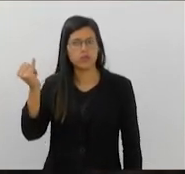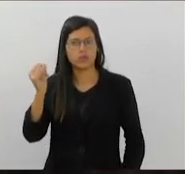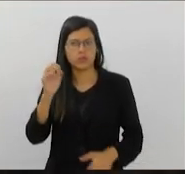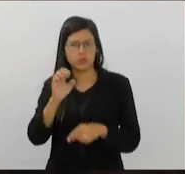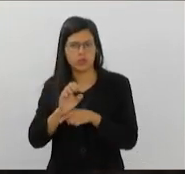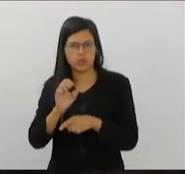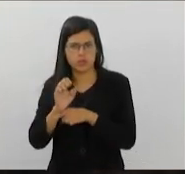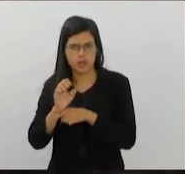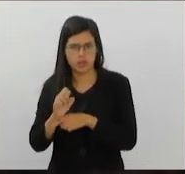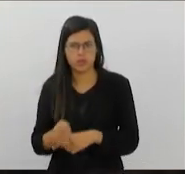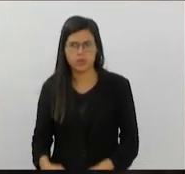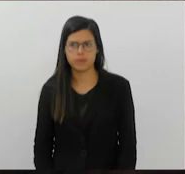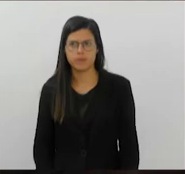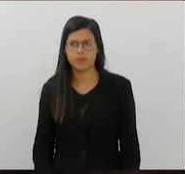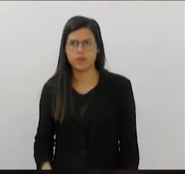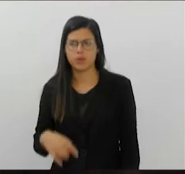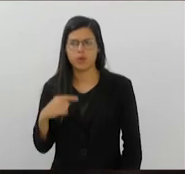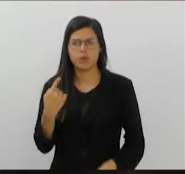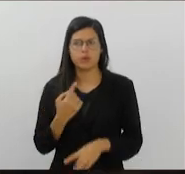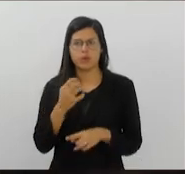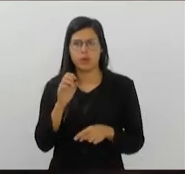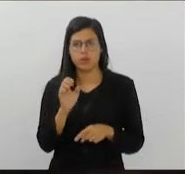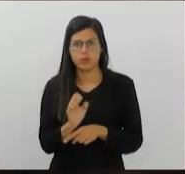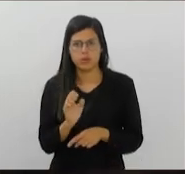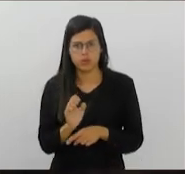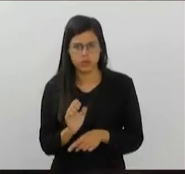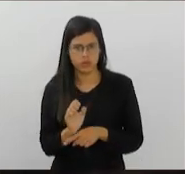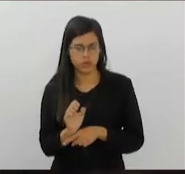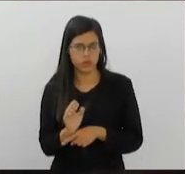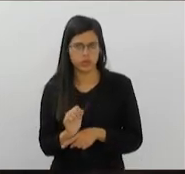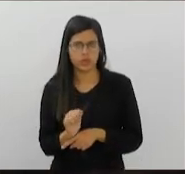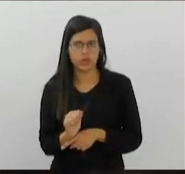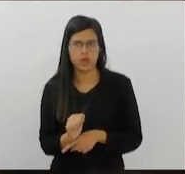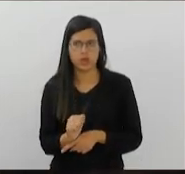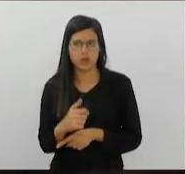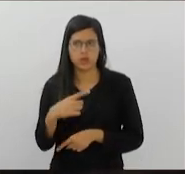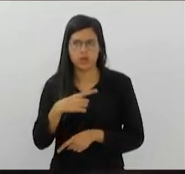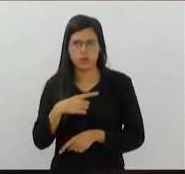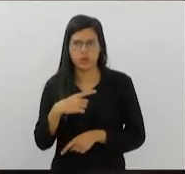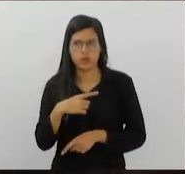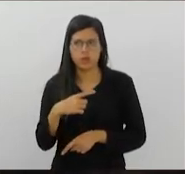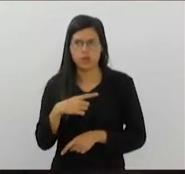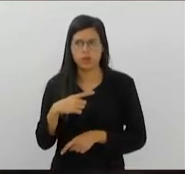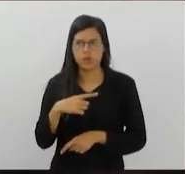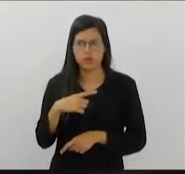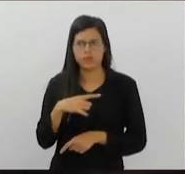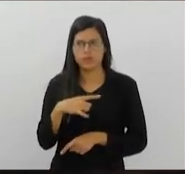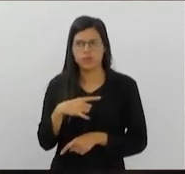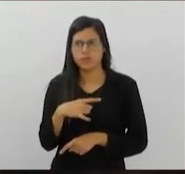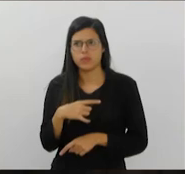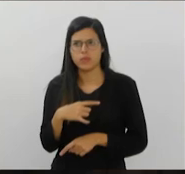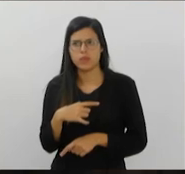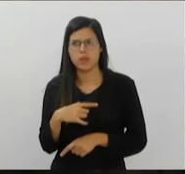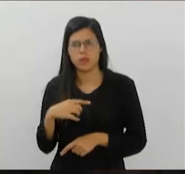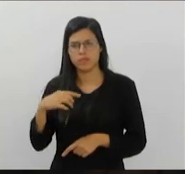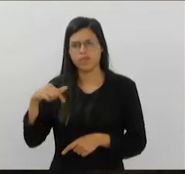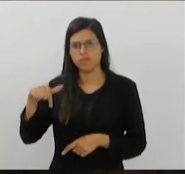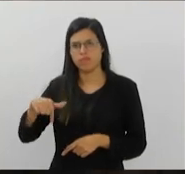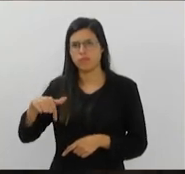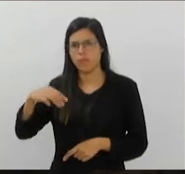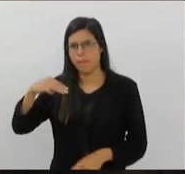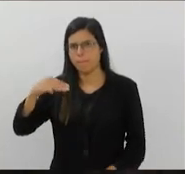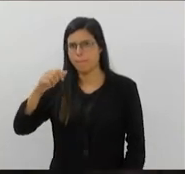Estado. O nosso Estado, ele é um Estado que possui um dos maiores remanescentes manguezais e estão na Baía de